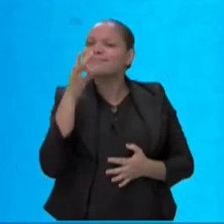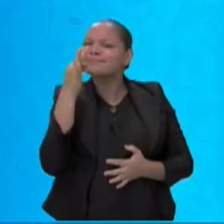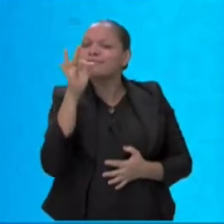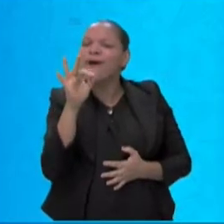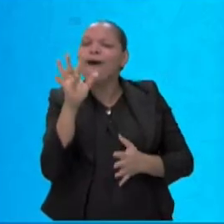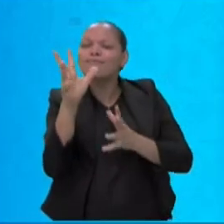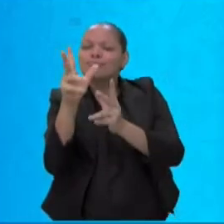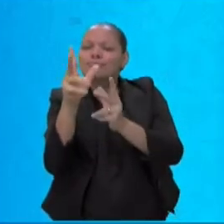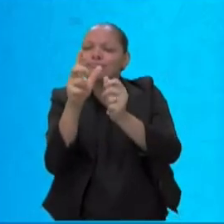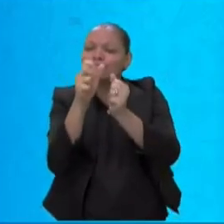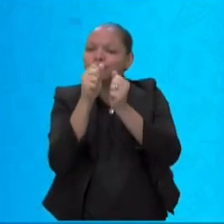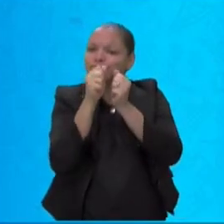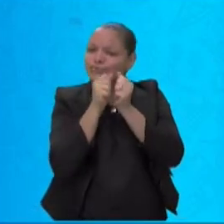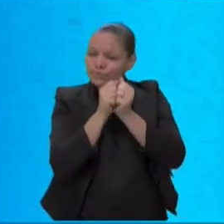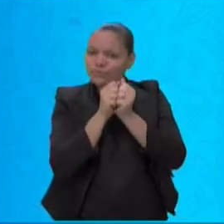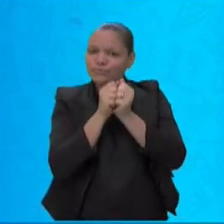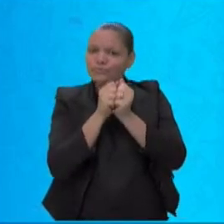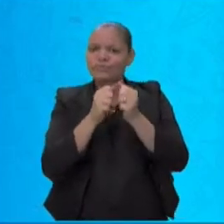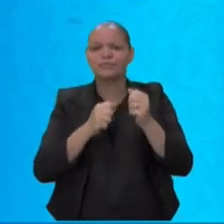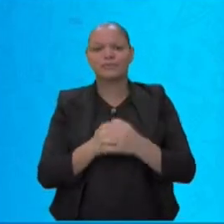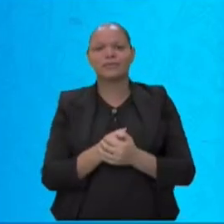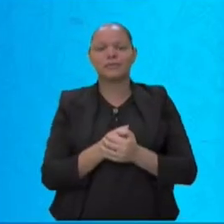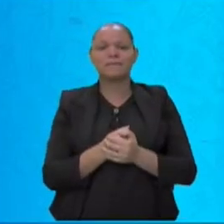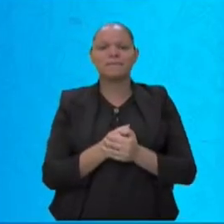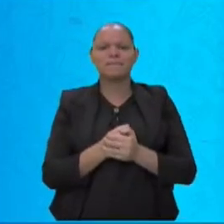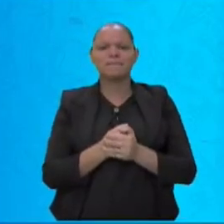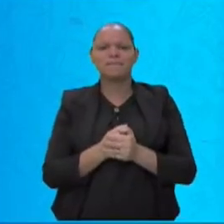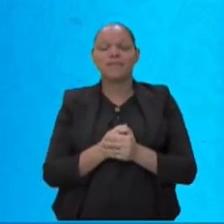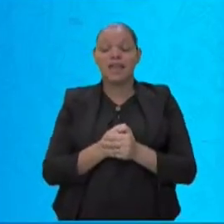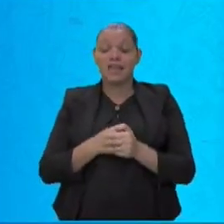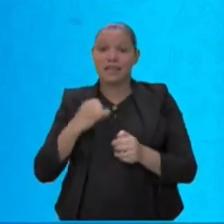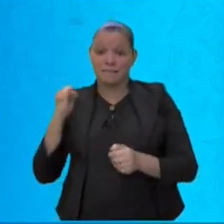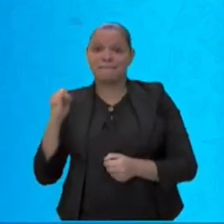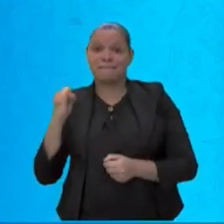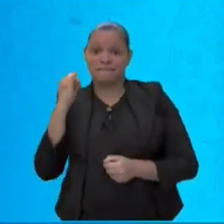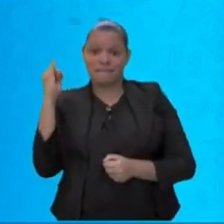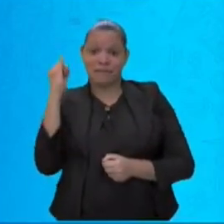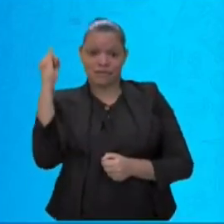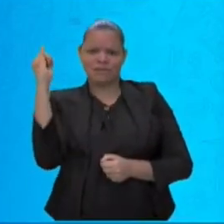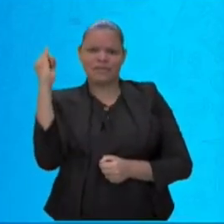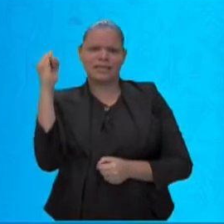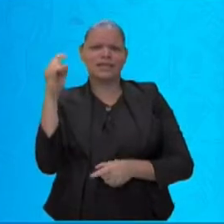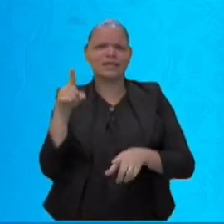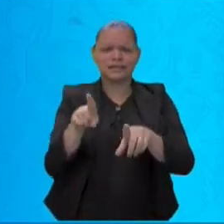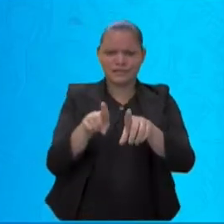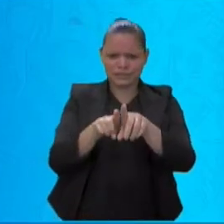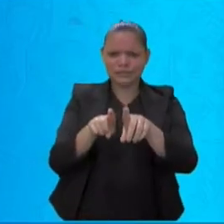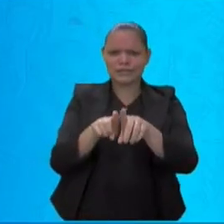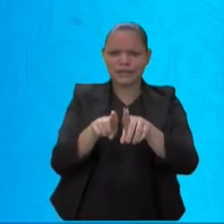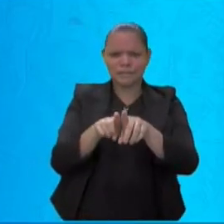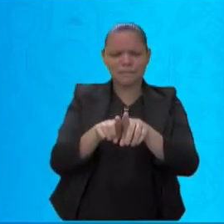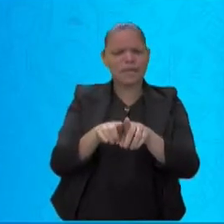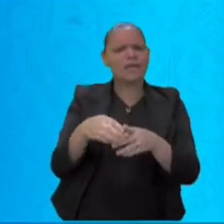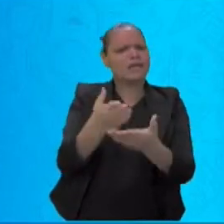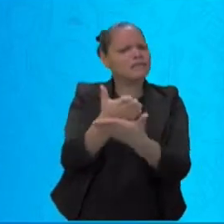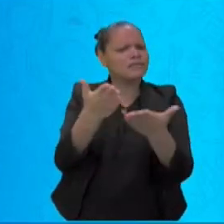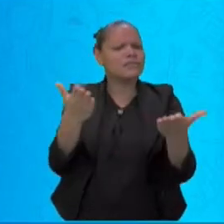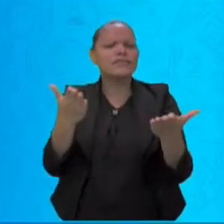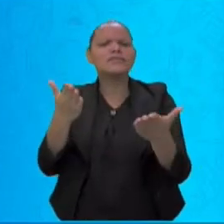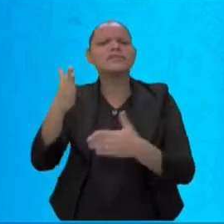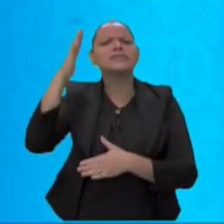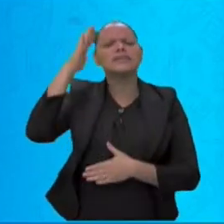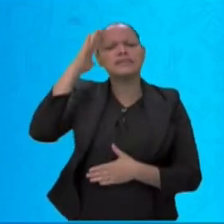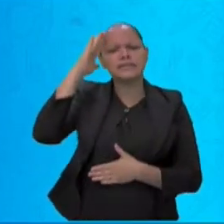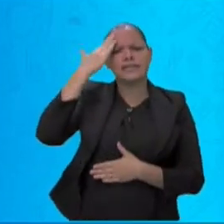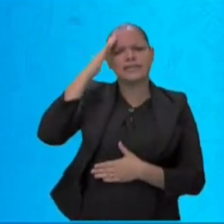na língua portuguesa. E é justamente aqui que nós vamos colocar a importância do fonema para a gente entender o